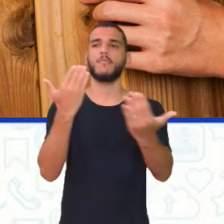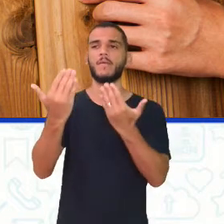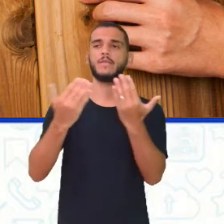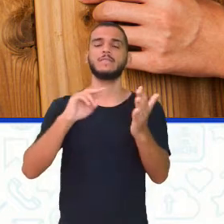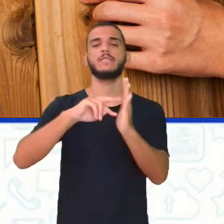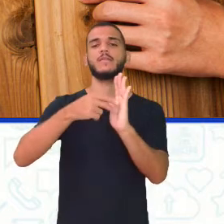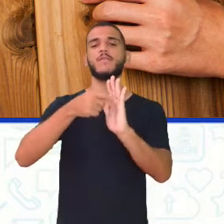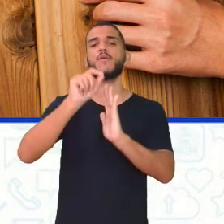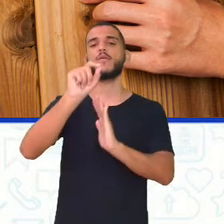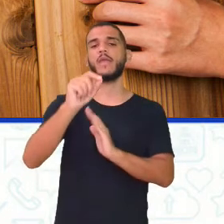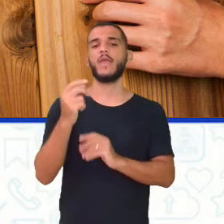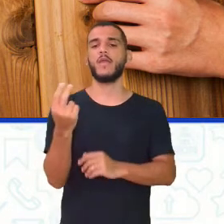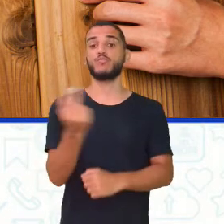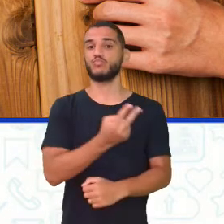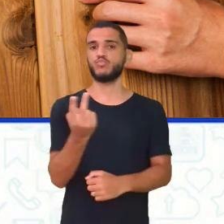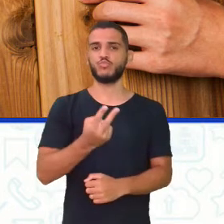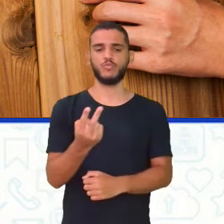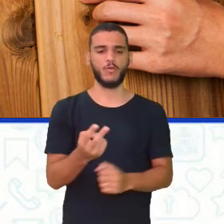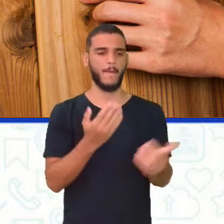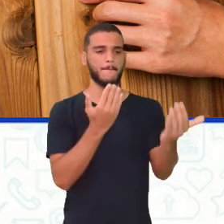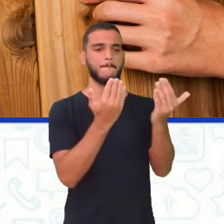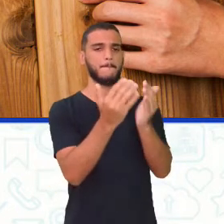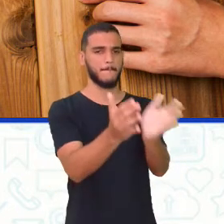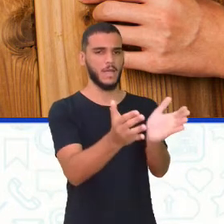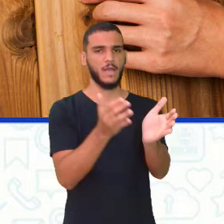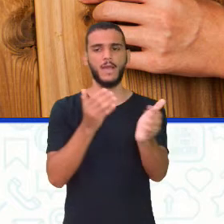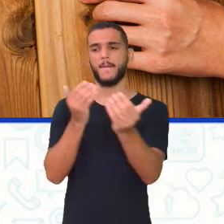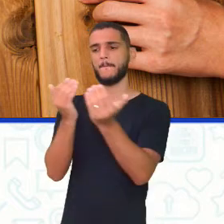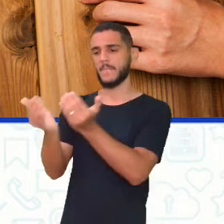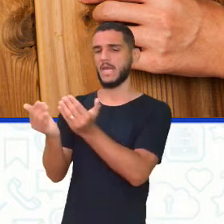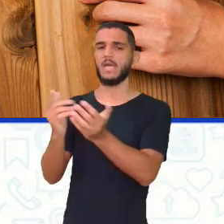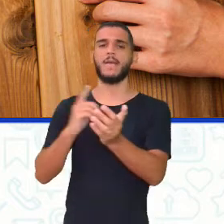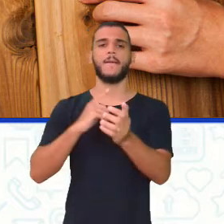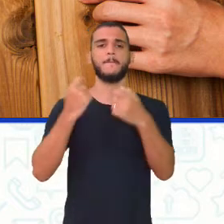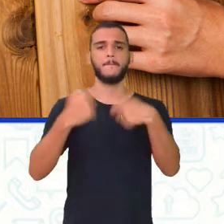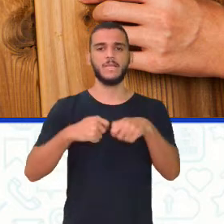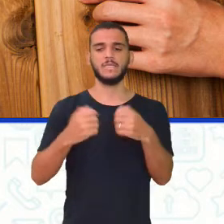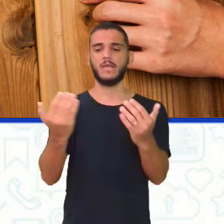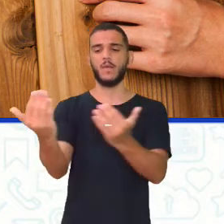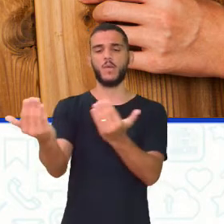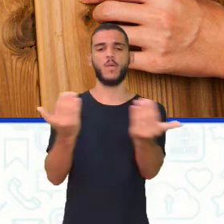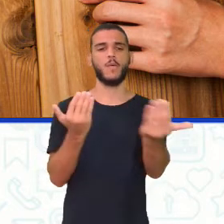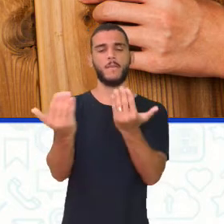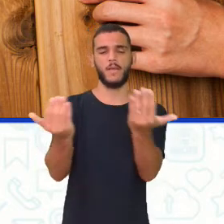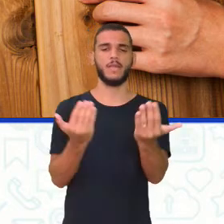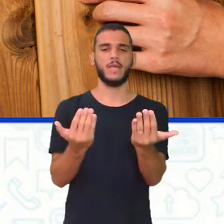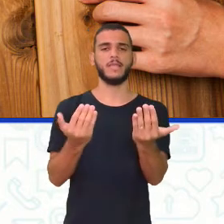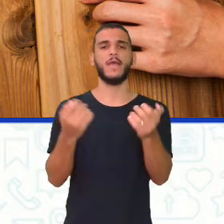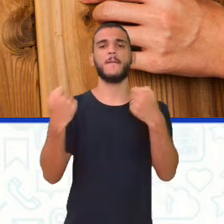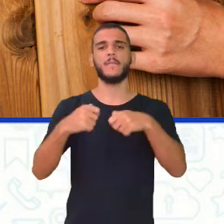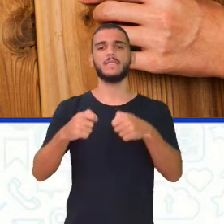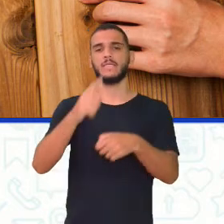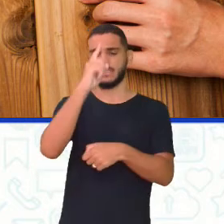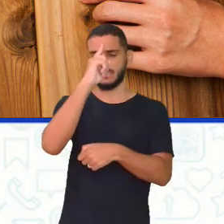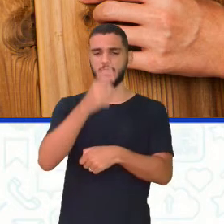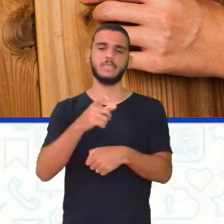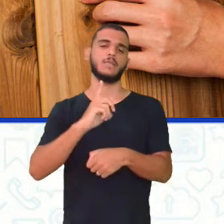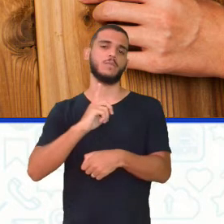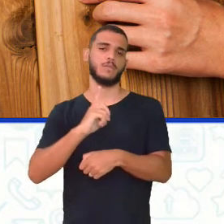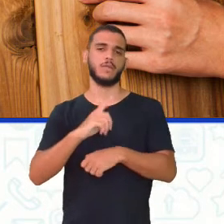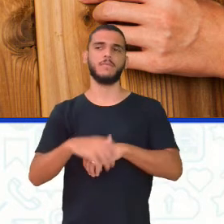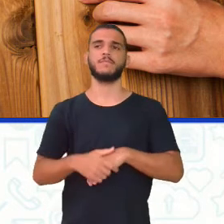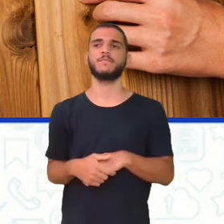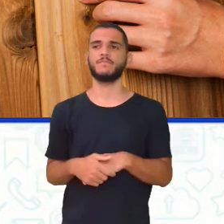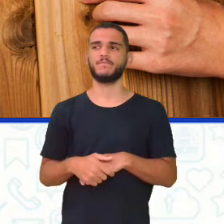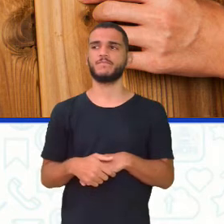que duas situações sejam comparadas e, assim, por analogia, chega-se a um ponto decisivo para a argumentação. Então,